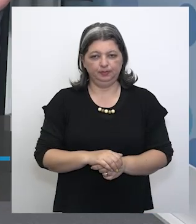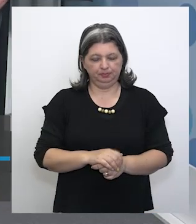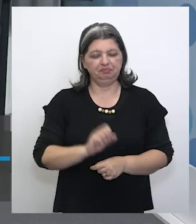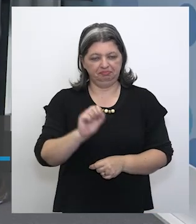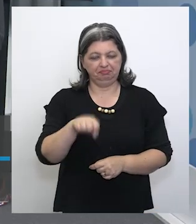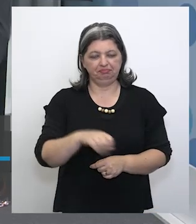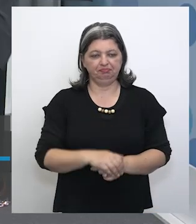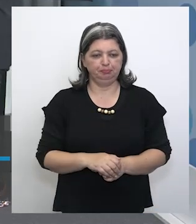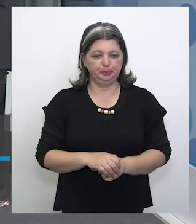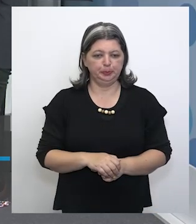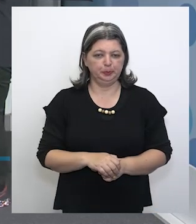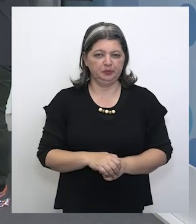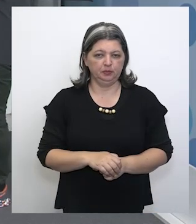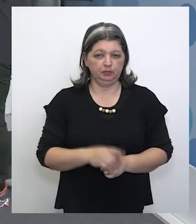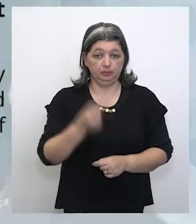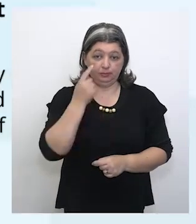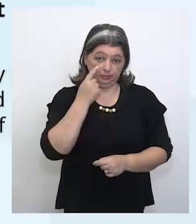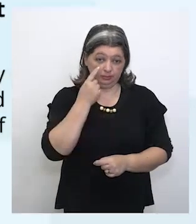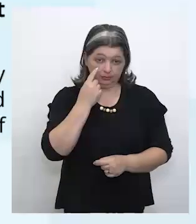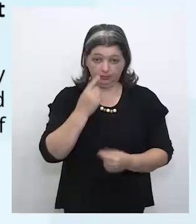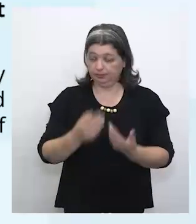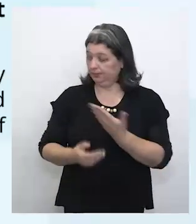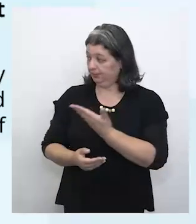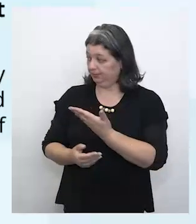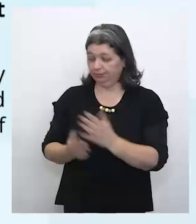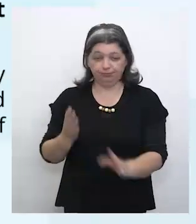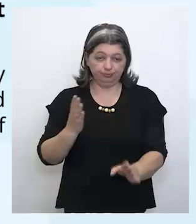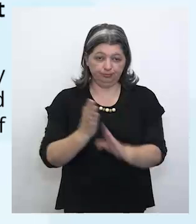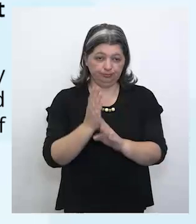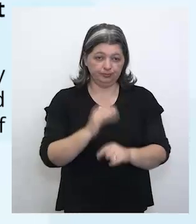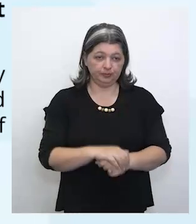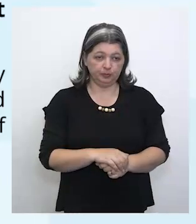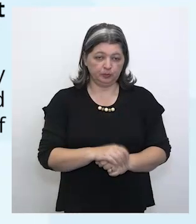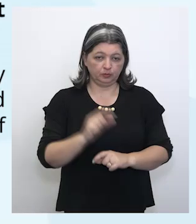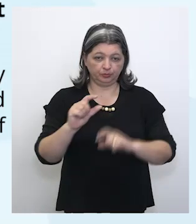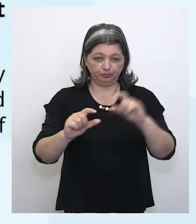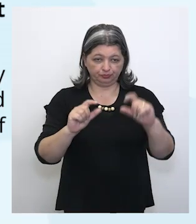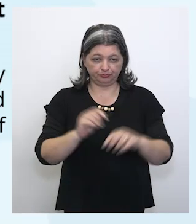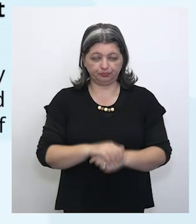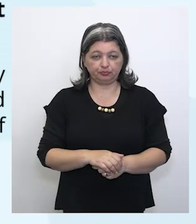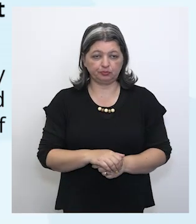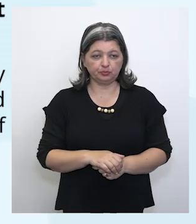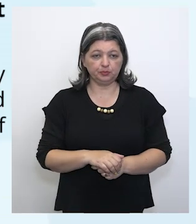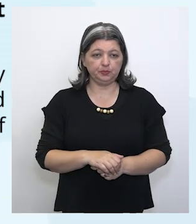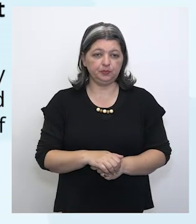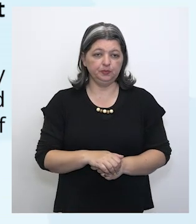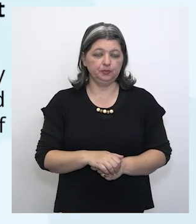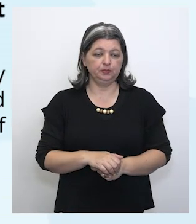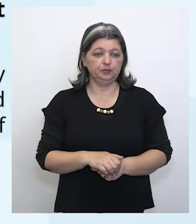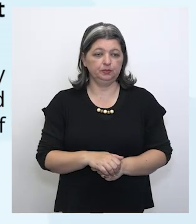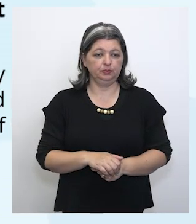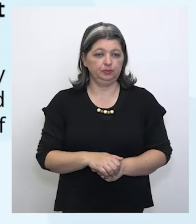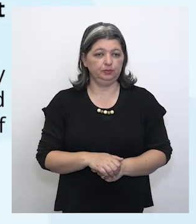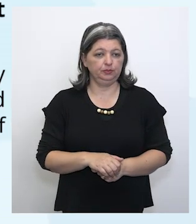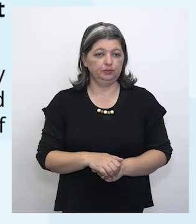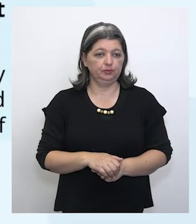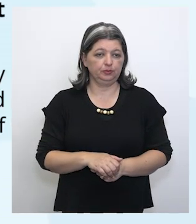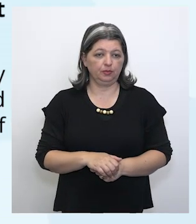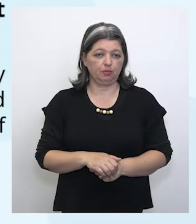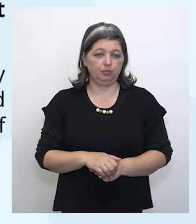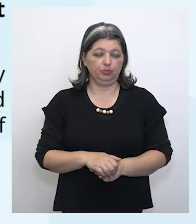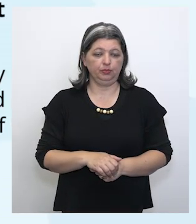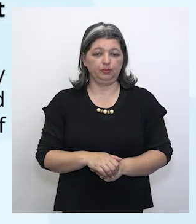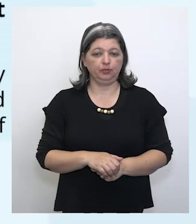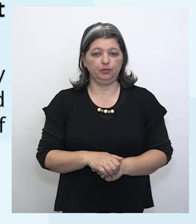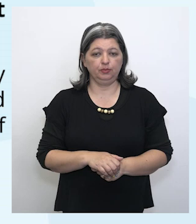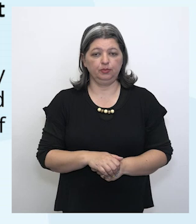né? Joia. Vamos lá, vamos para a leitura agora e achar esses verbinhos. Então, Europe consumes more resources than most other